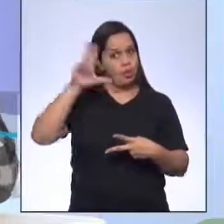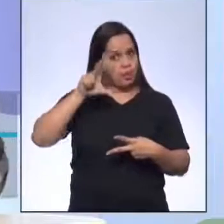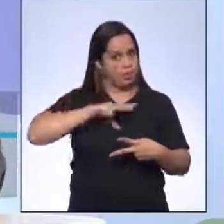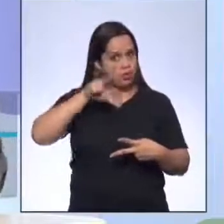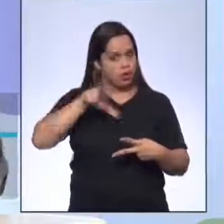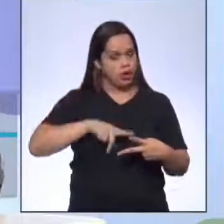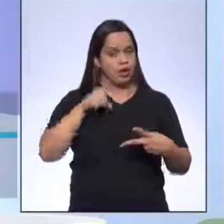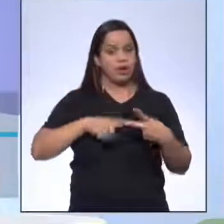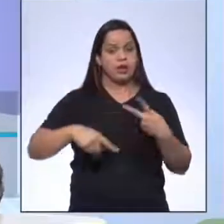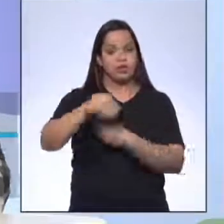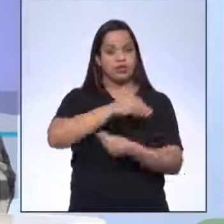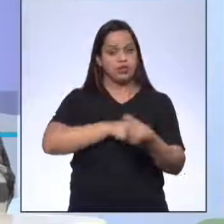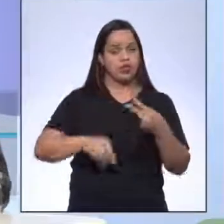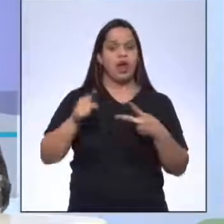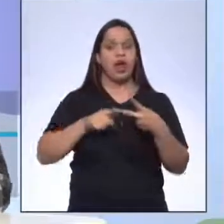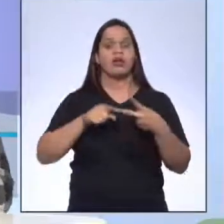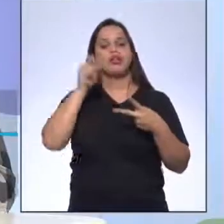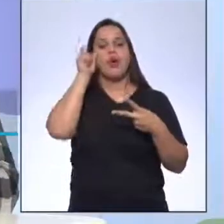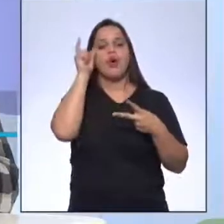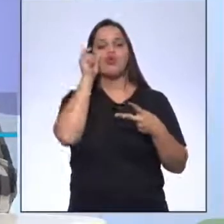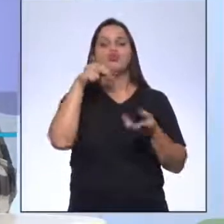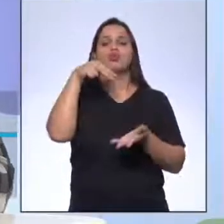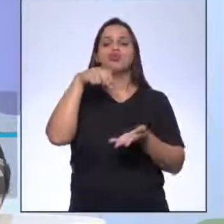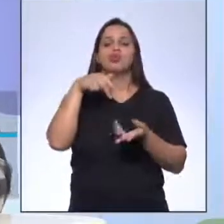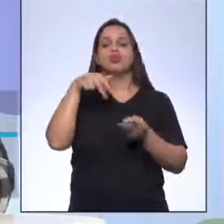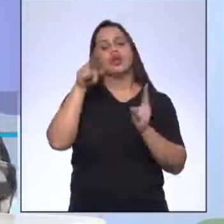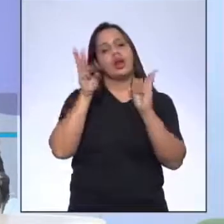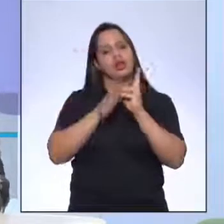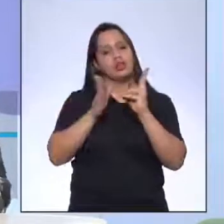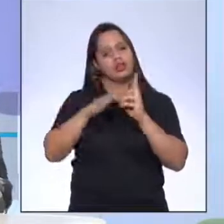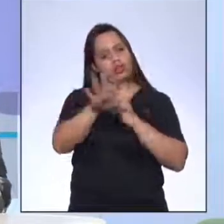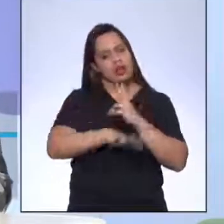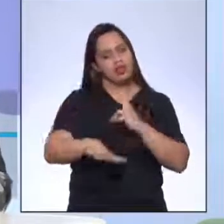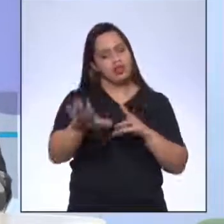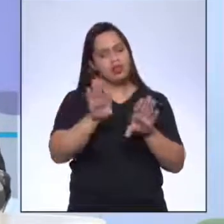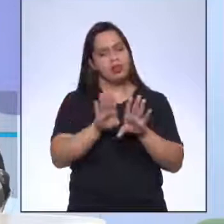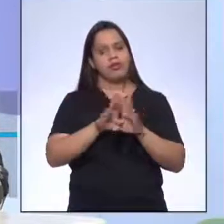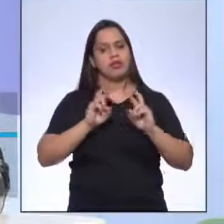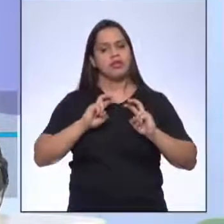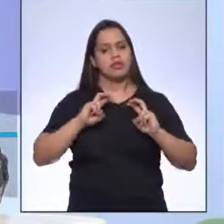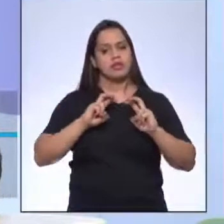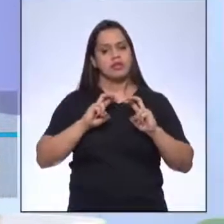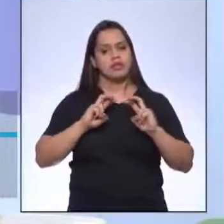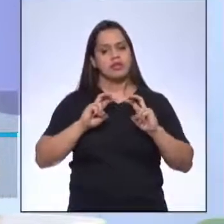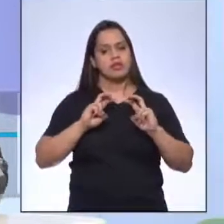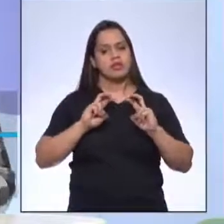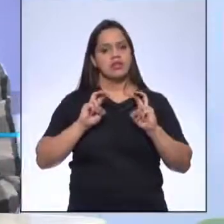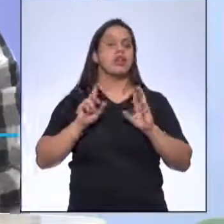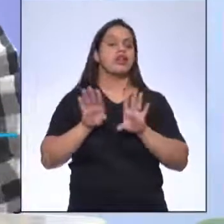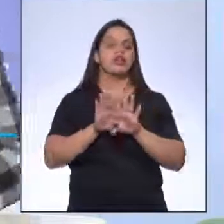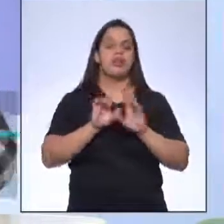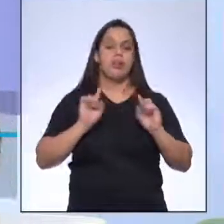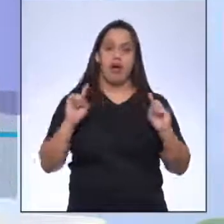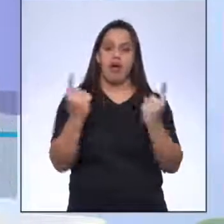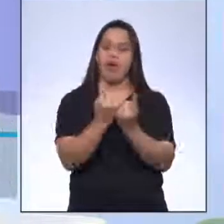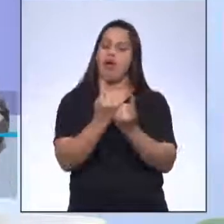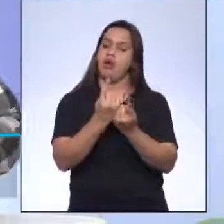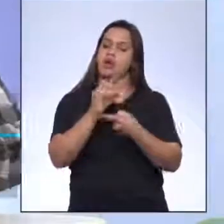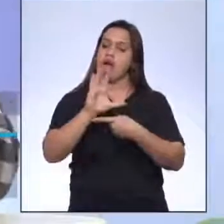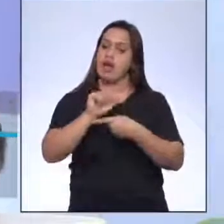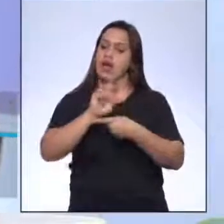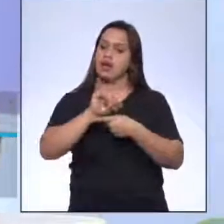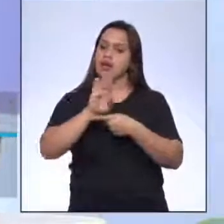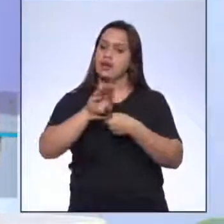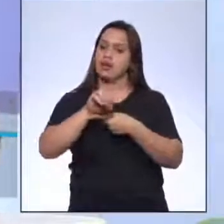cultura indígena da região, tá? Para as rodas aí de carimbó ou siriá. Tá? Olha